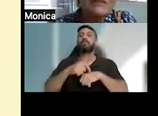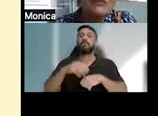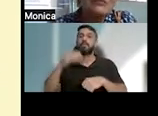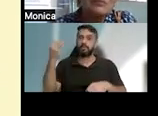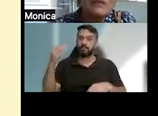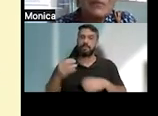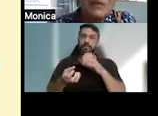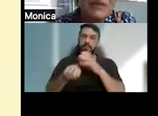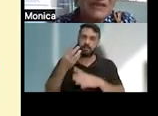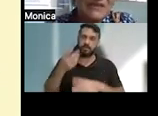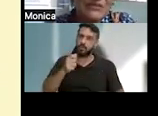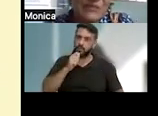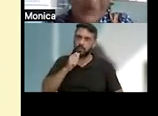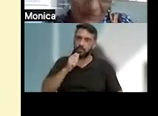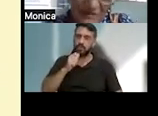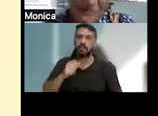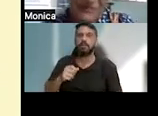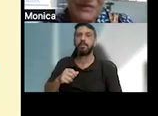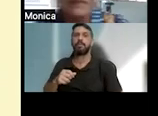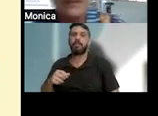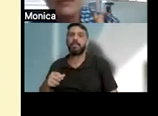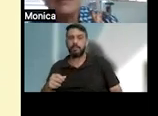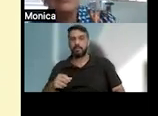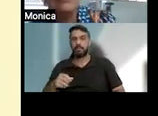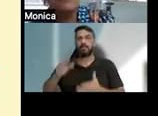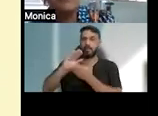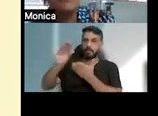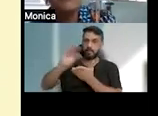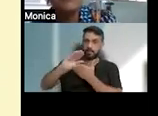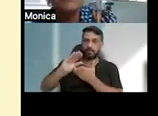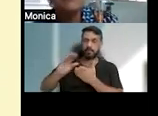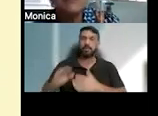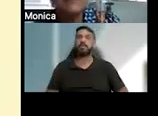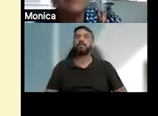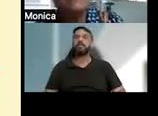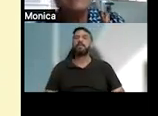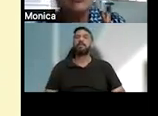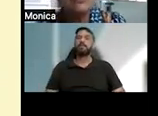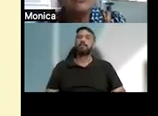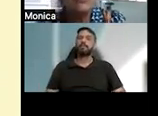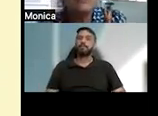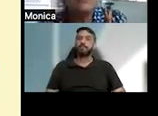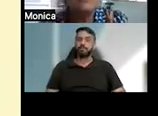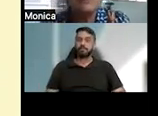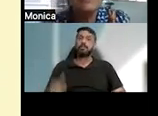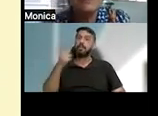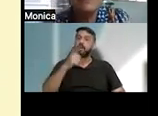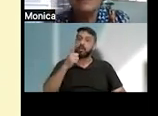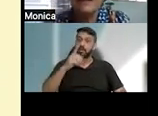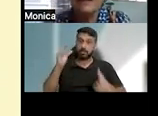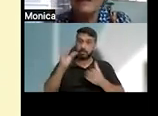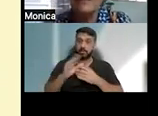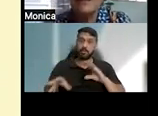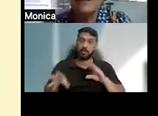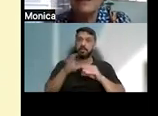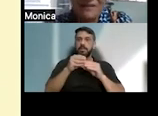mas os principais financiadores, o principal financiador tem sido a PERJ, e também a gente conseguiu uma emenda parlamentar